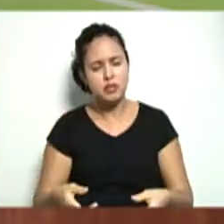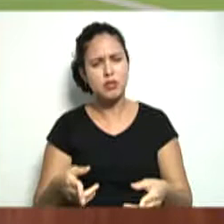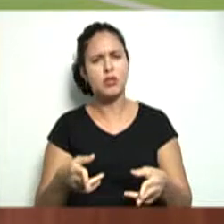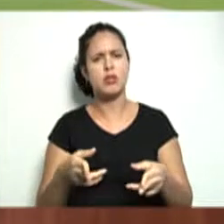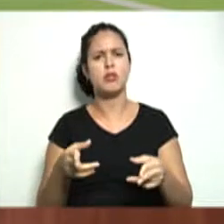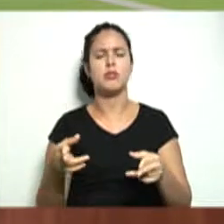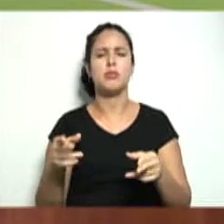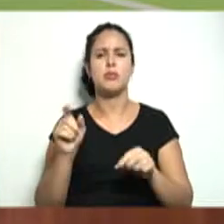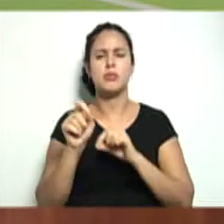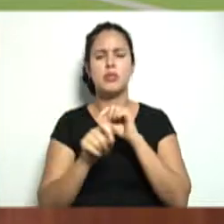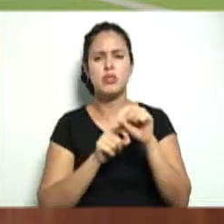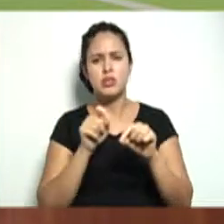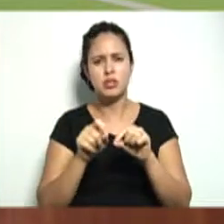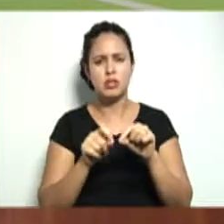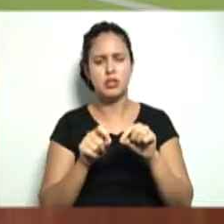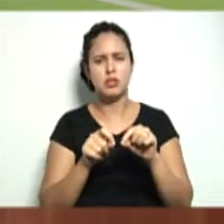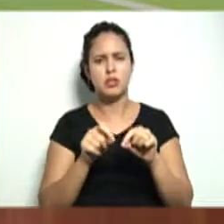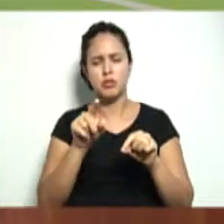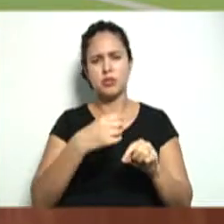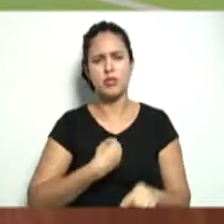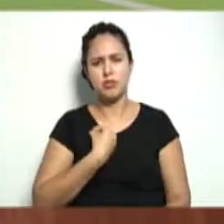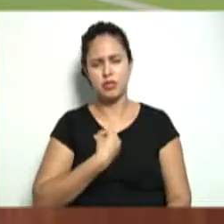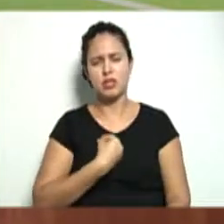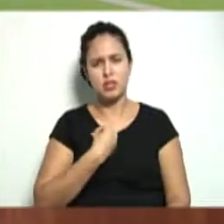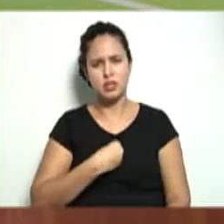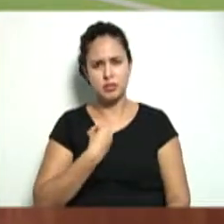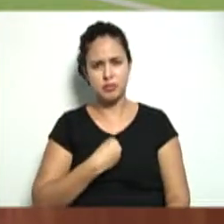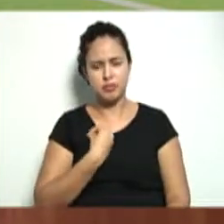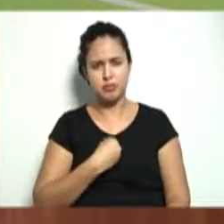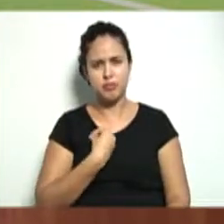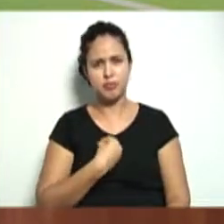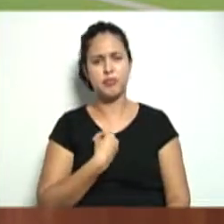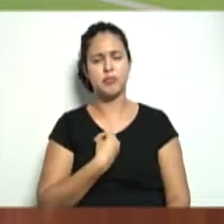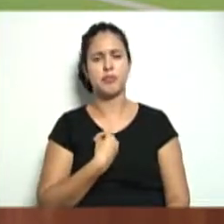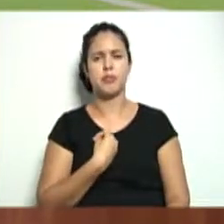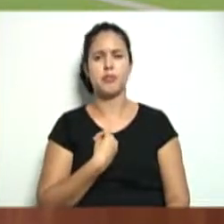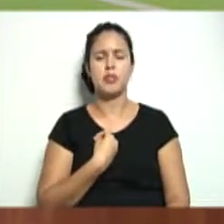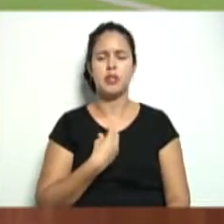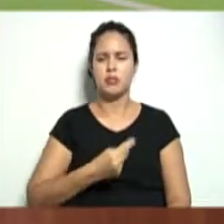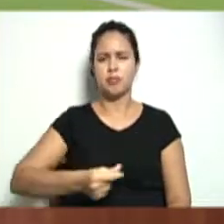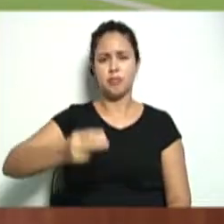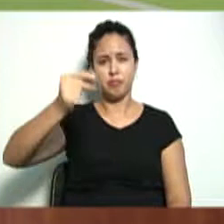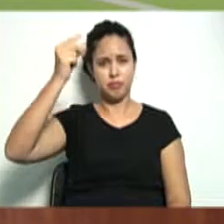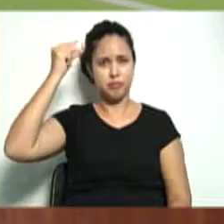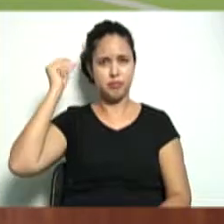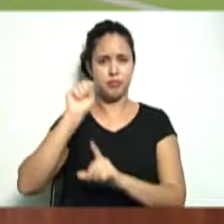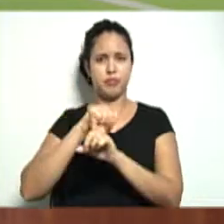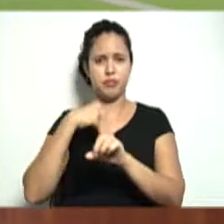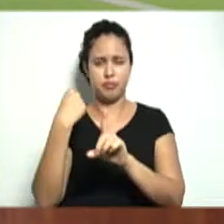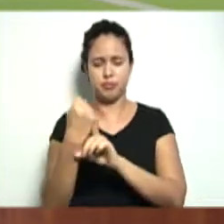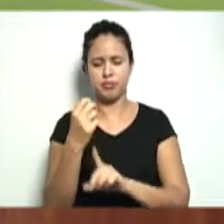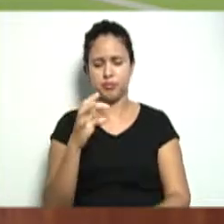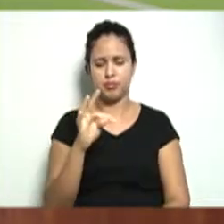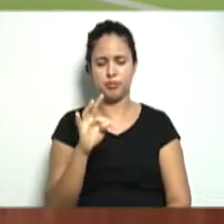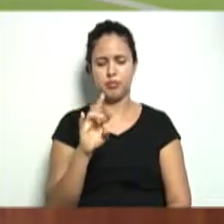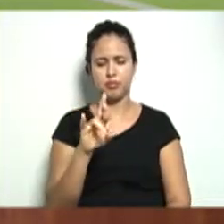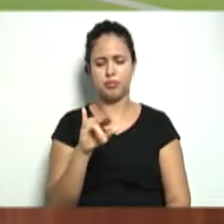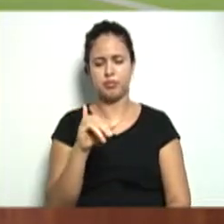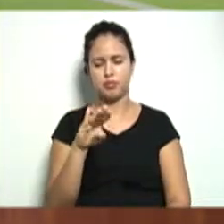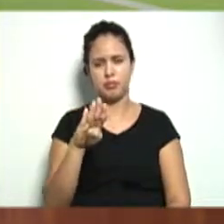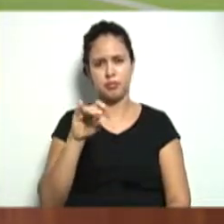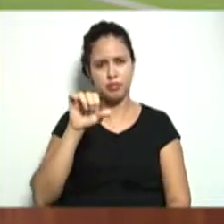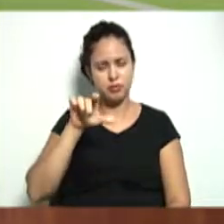simultaneamente enquanto você está vivendo. Isto era na sociedade tribal, que trabalho e